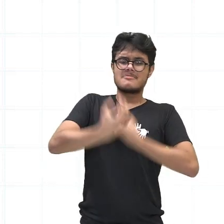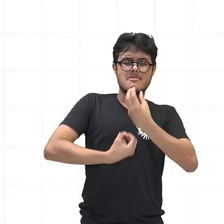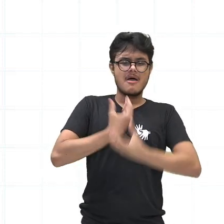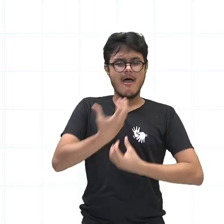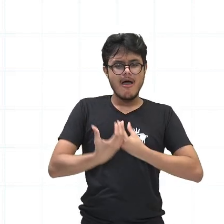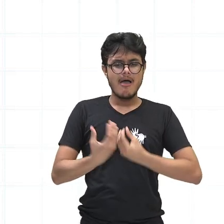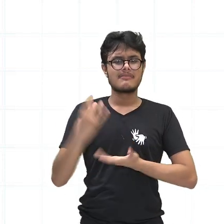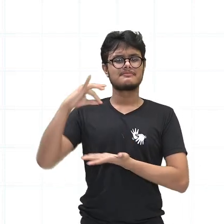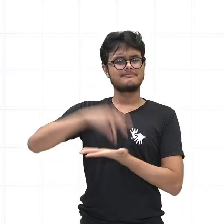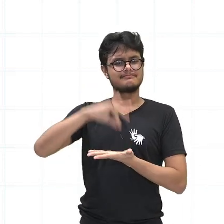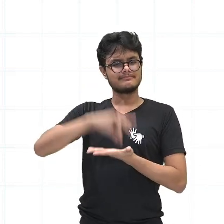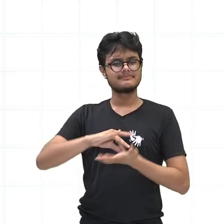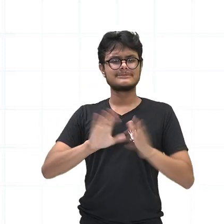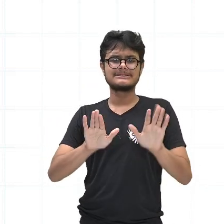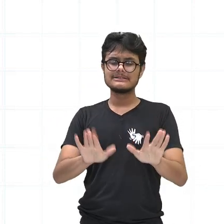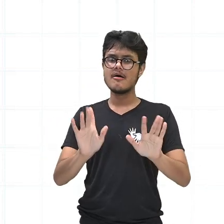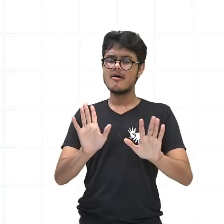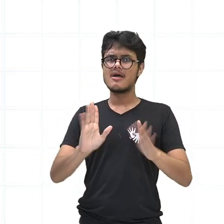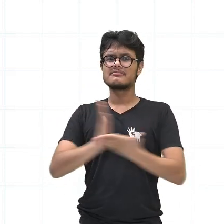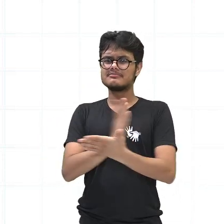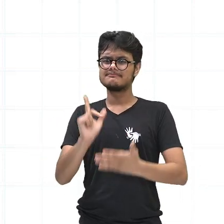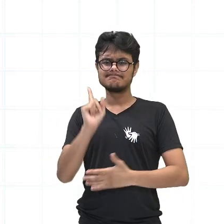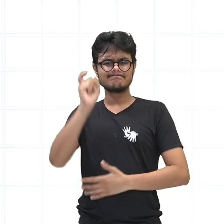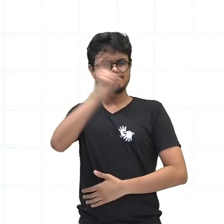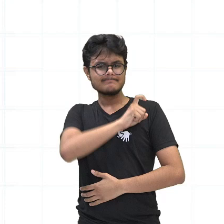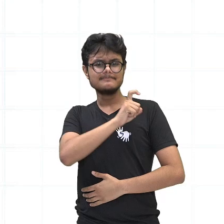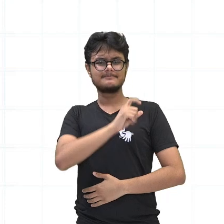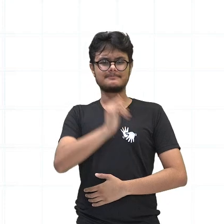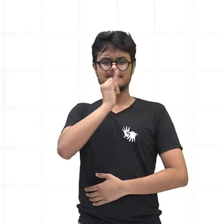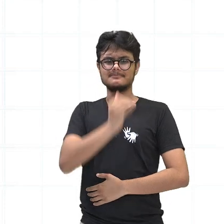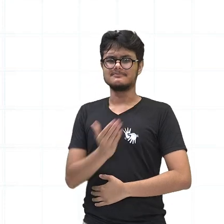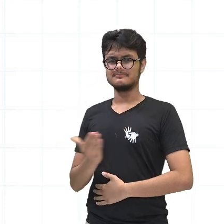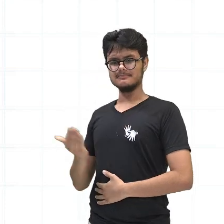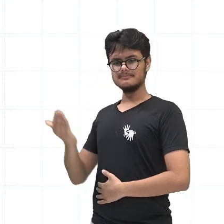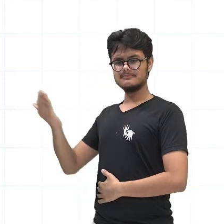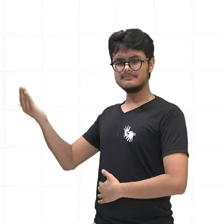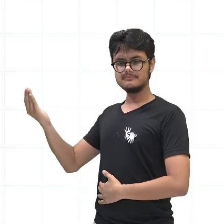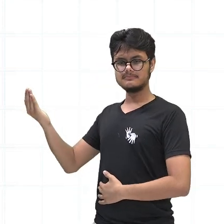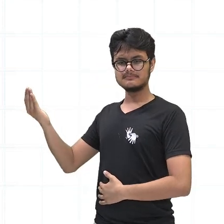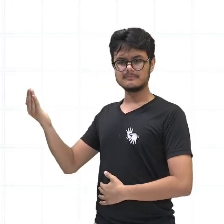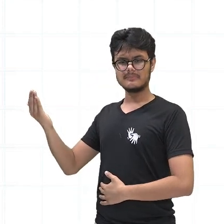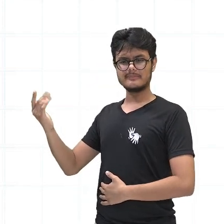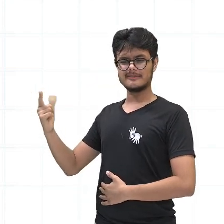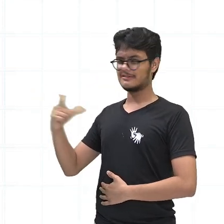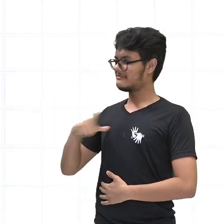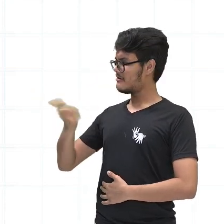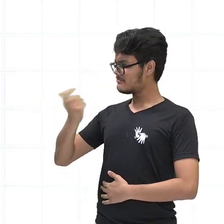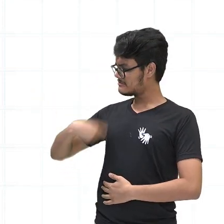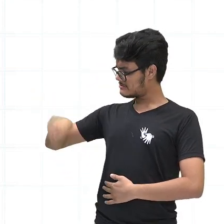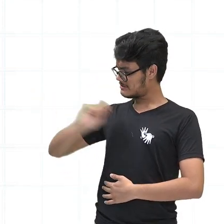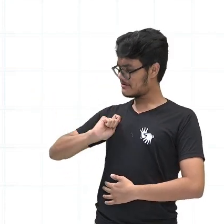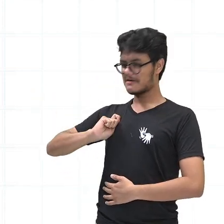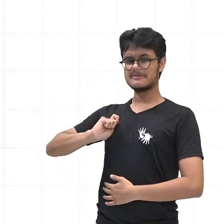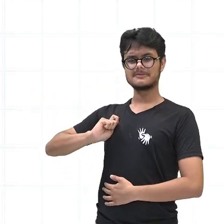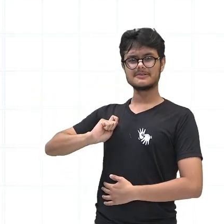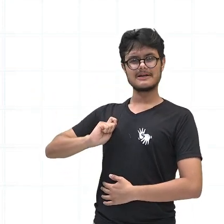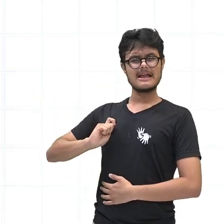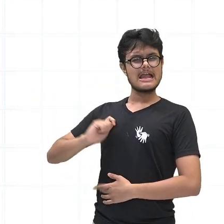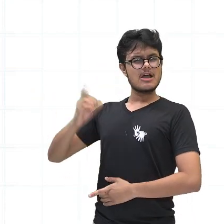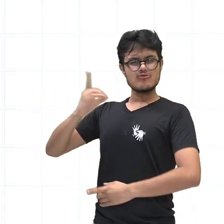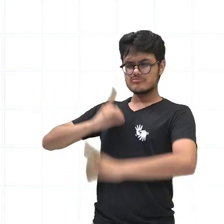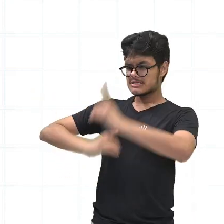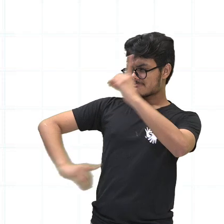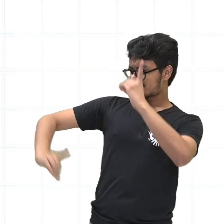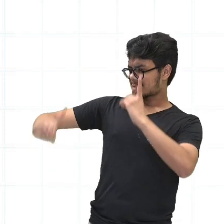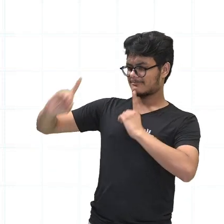e a complexidade técnica. Tem uma imagem aí, ela é muito dramática, ela é muito teatral, os movimentos são